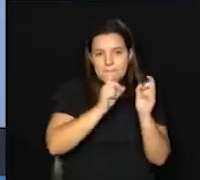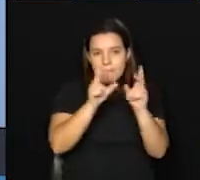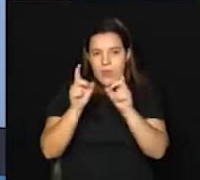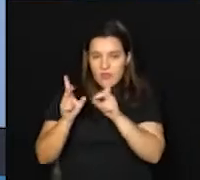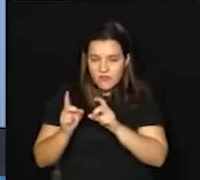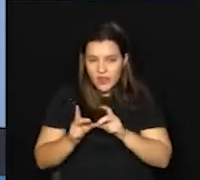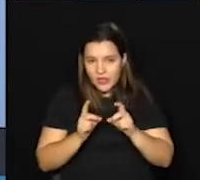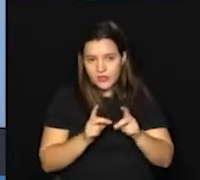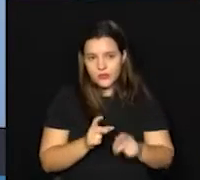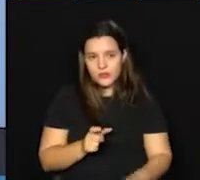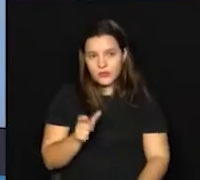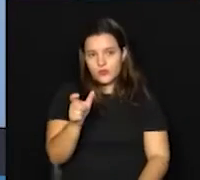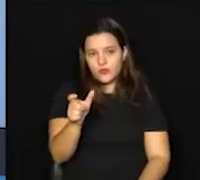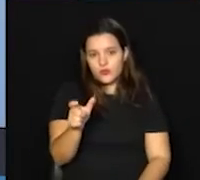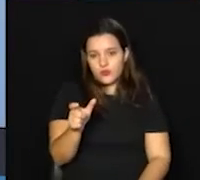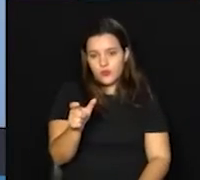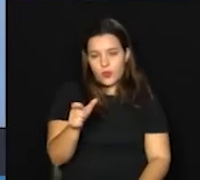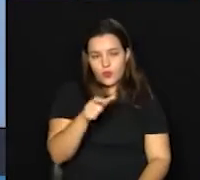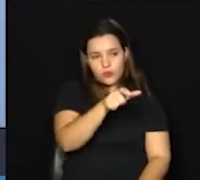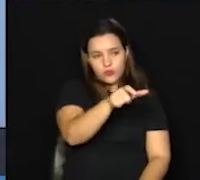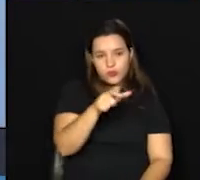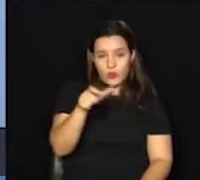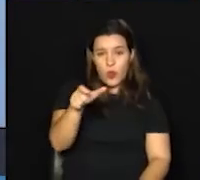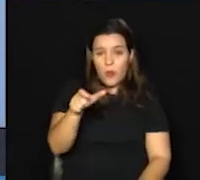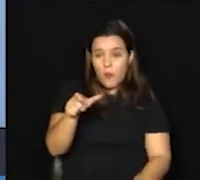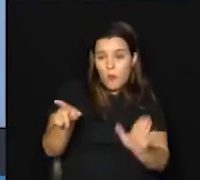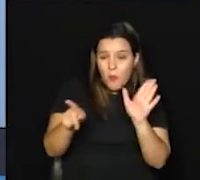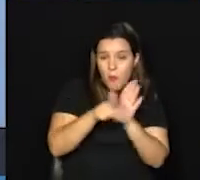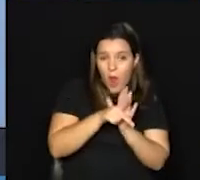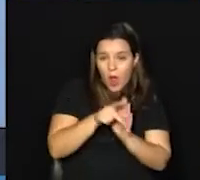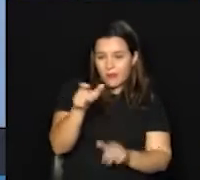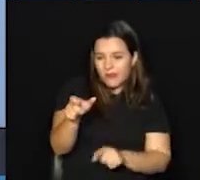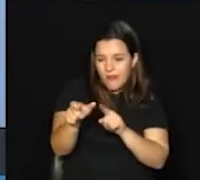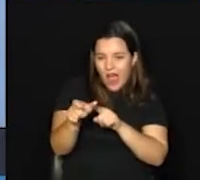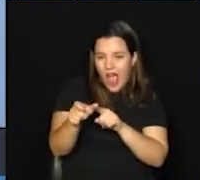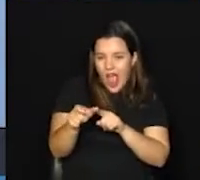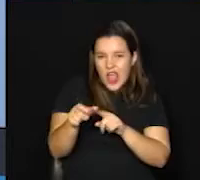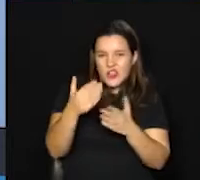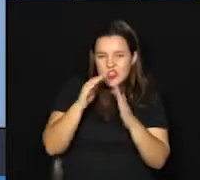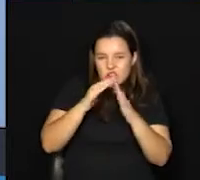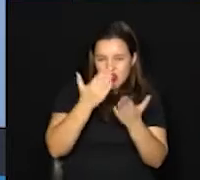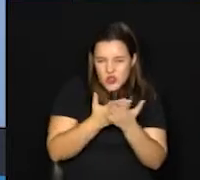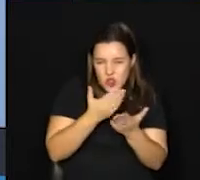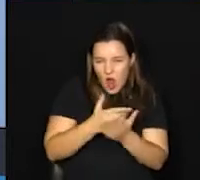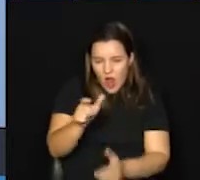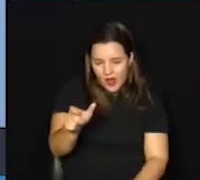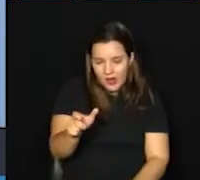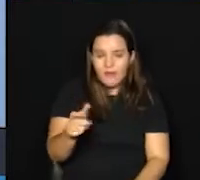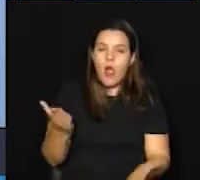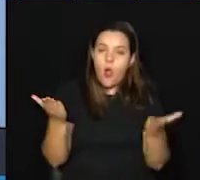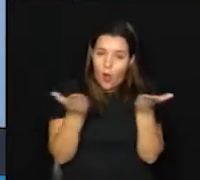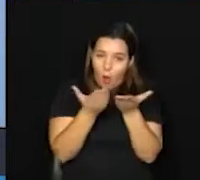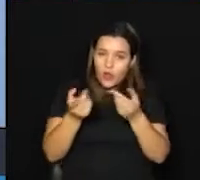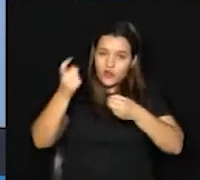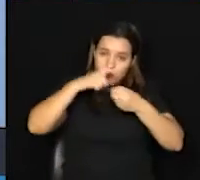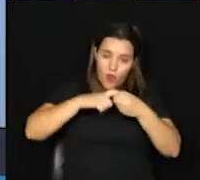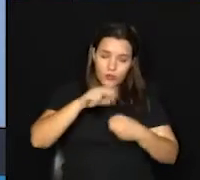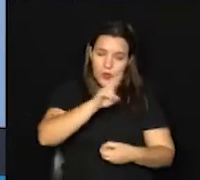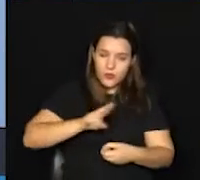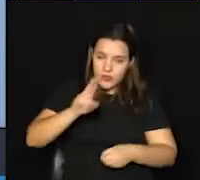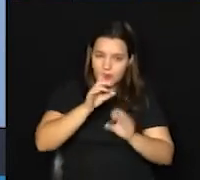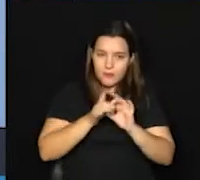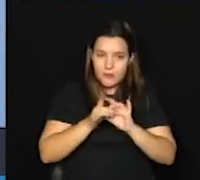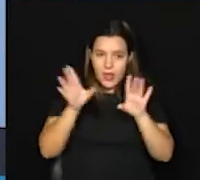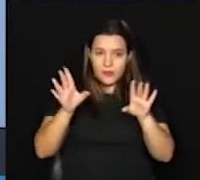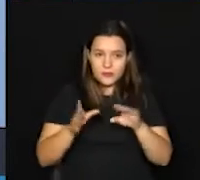comercialização e a possibilidade da utilização do bilhete único escolar. Lembrando que desde o dia